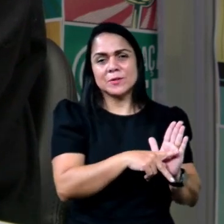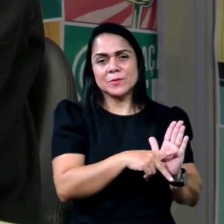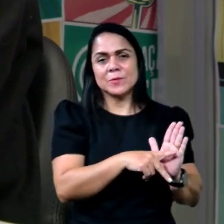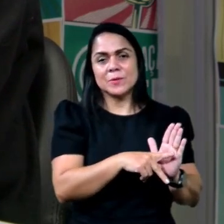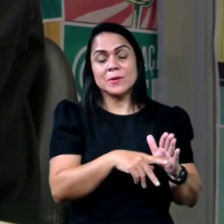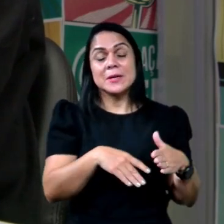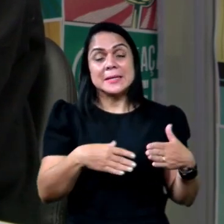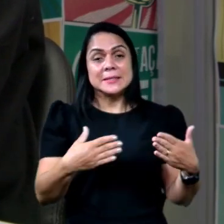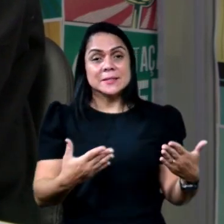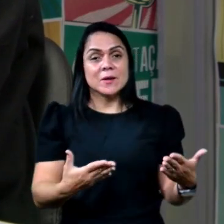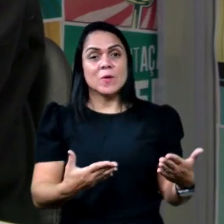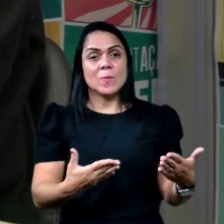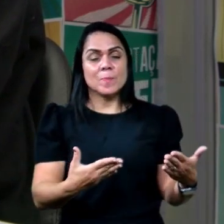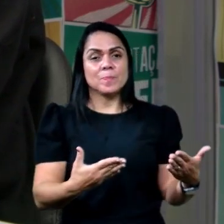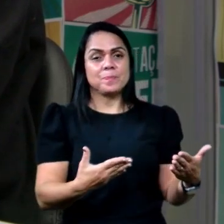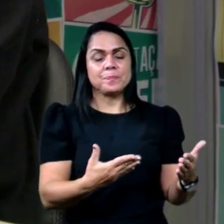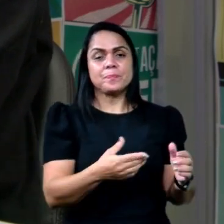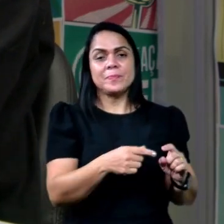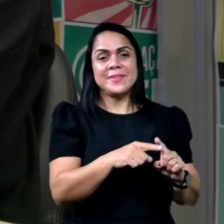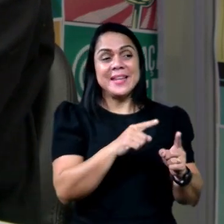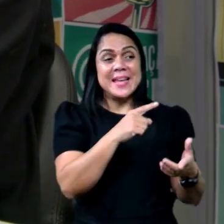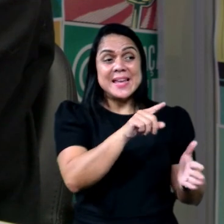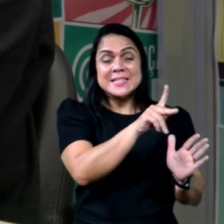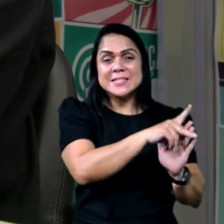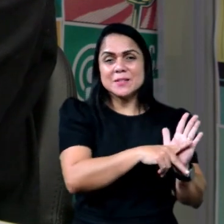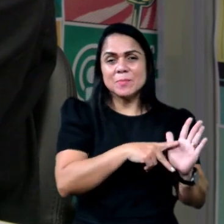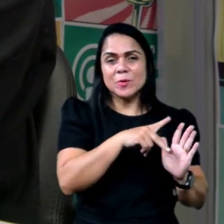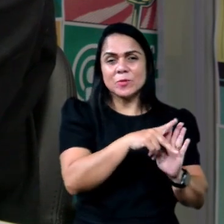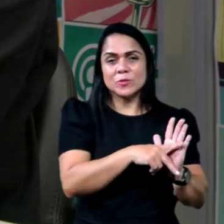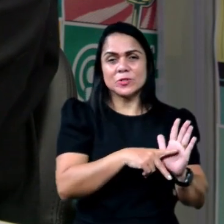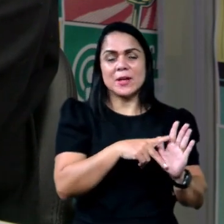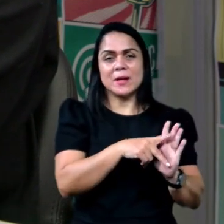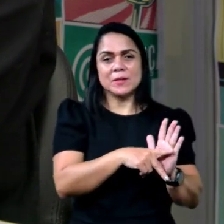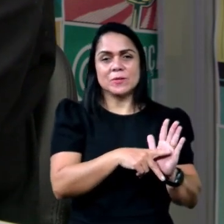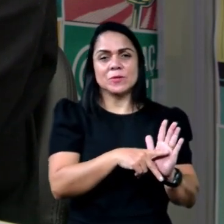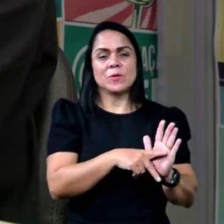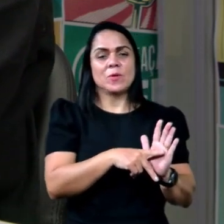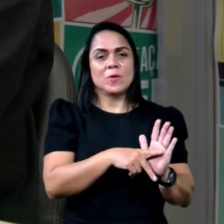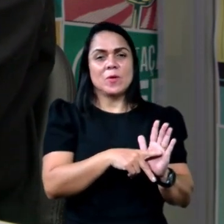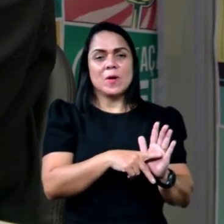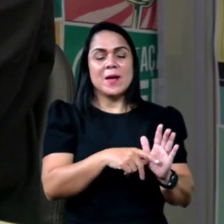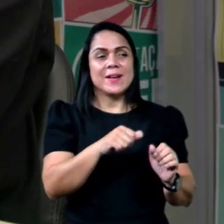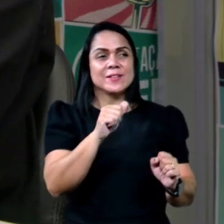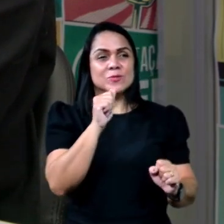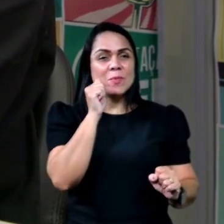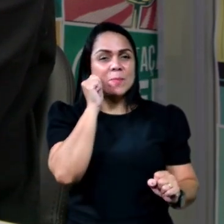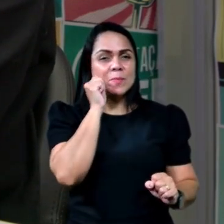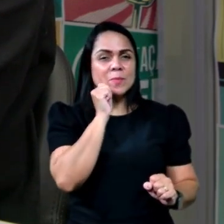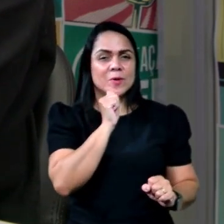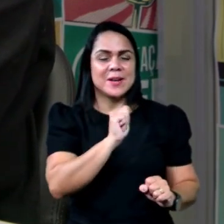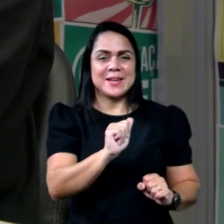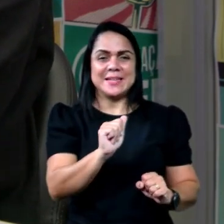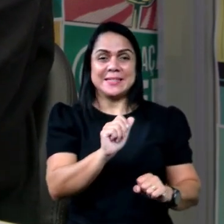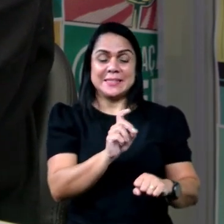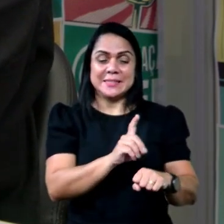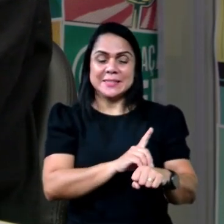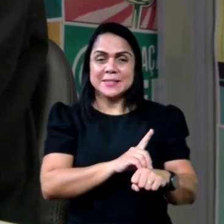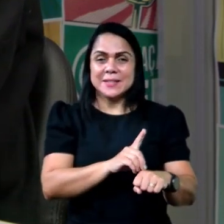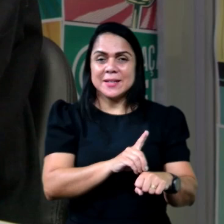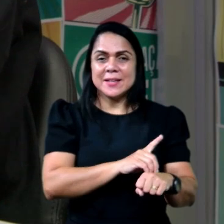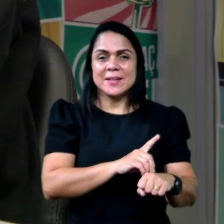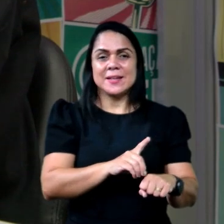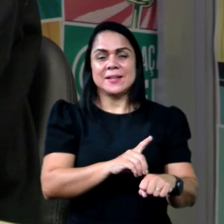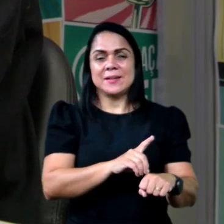ele homenageia Carolina Maria de Jesus, e através disso, porque ela é uma mulher negra, periférica, eu também tento